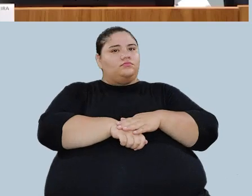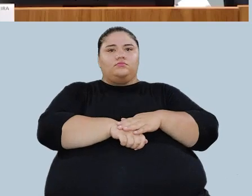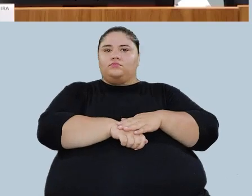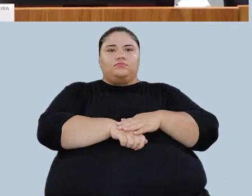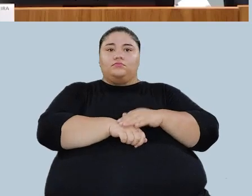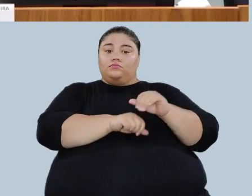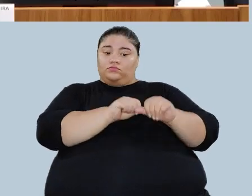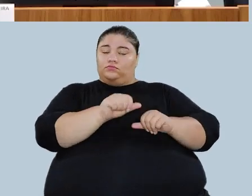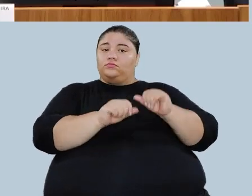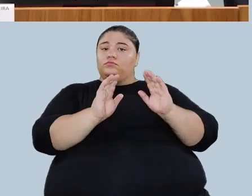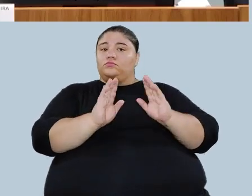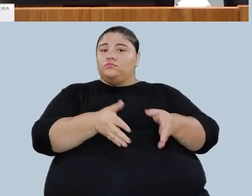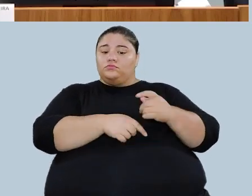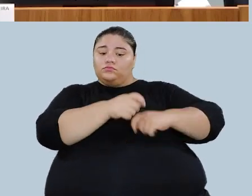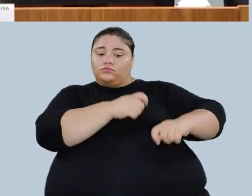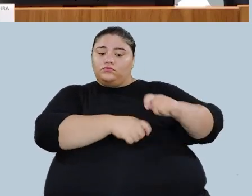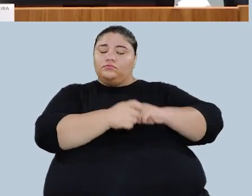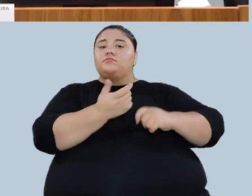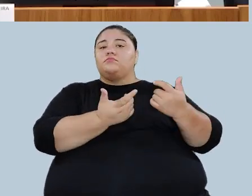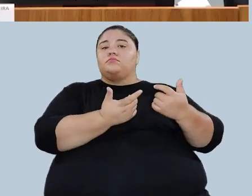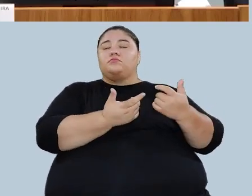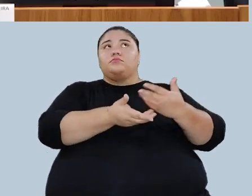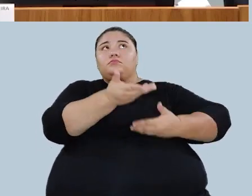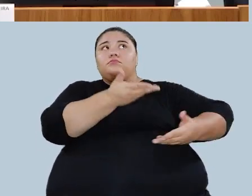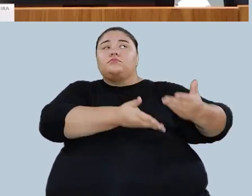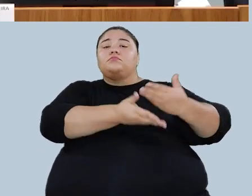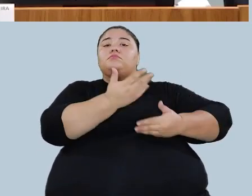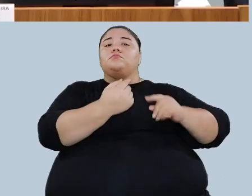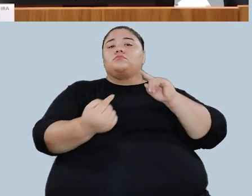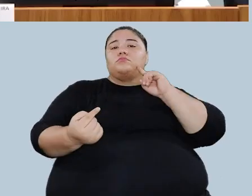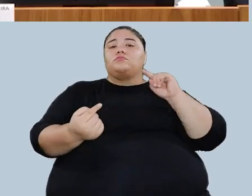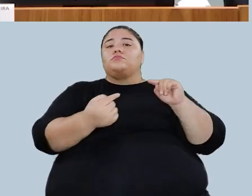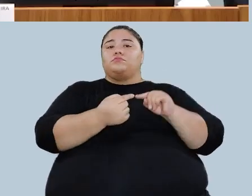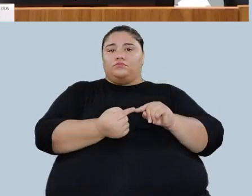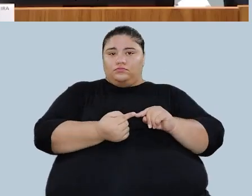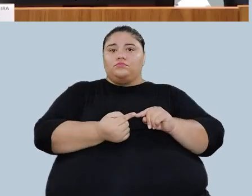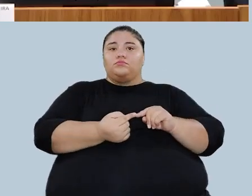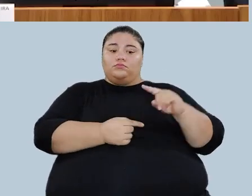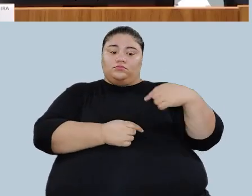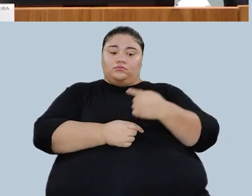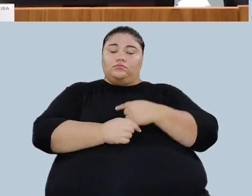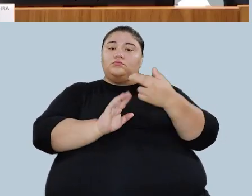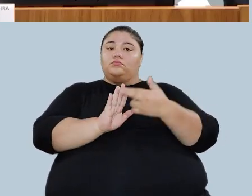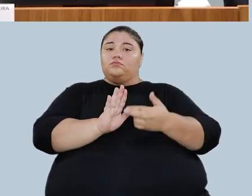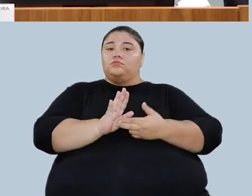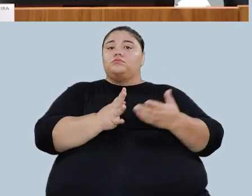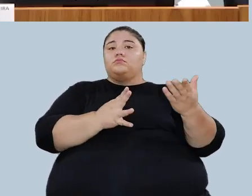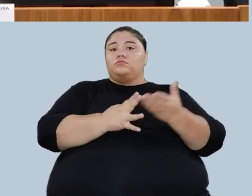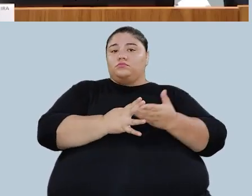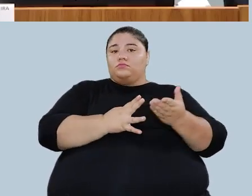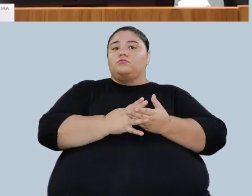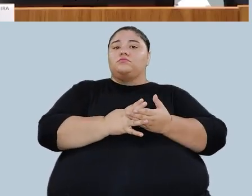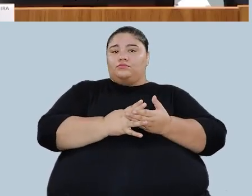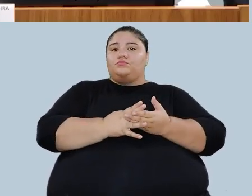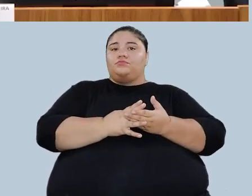trânsito das operações interestaduais, onde entre origem e destino, né, que nós temos um regime híbrido entre origem e